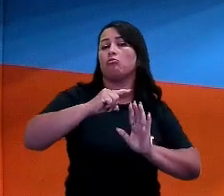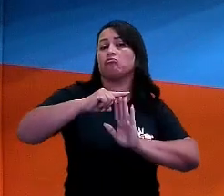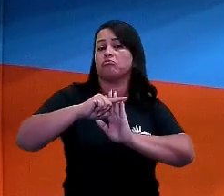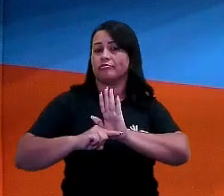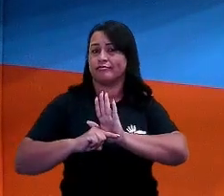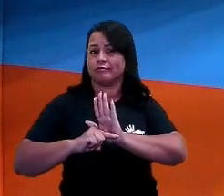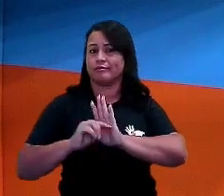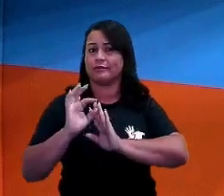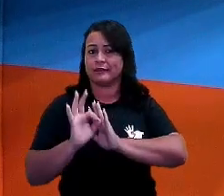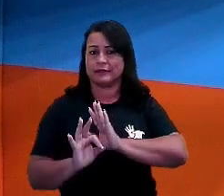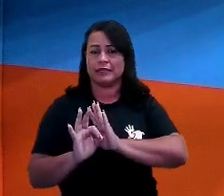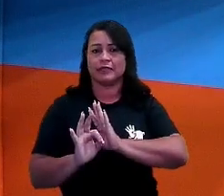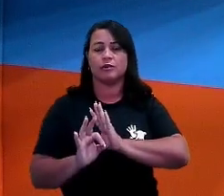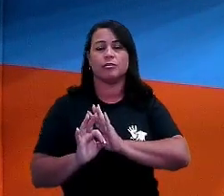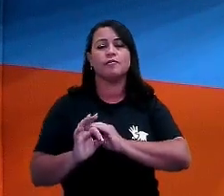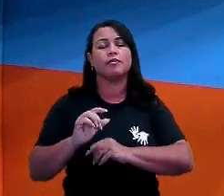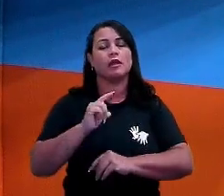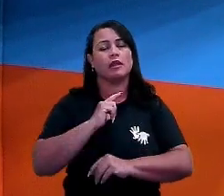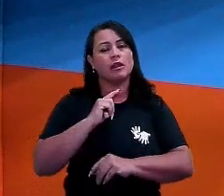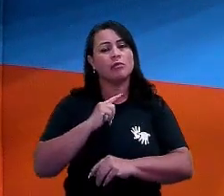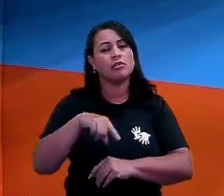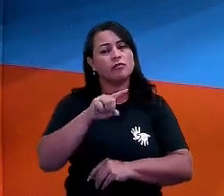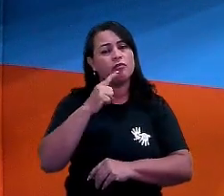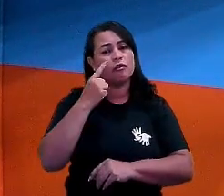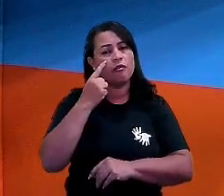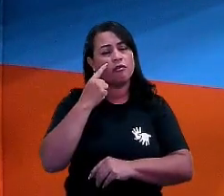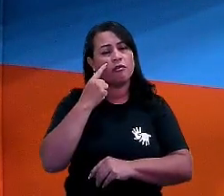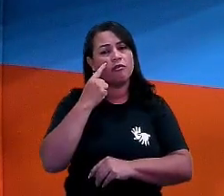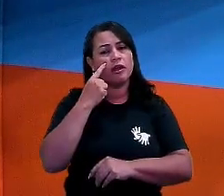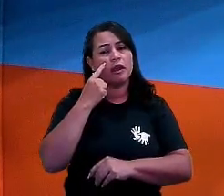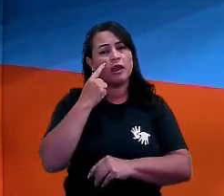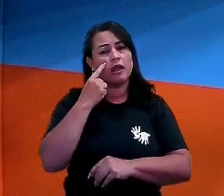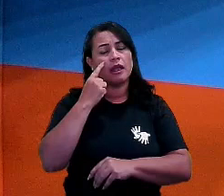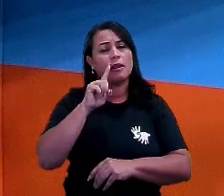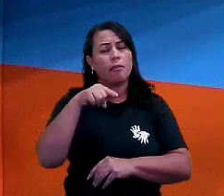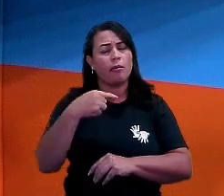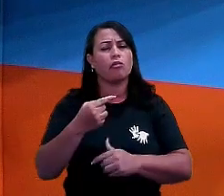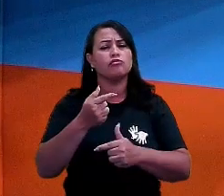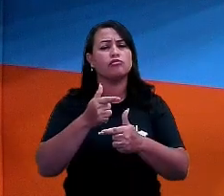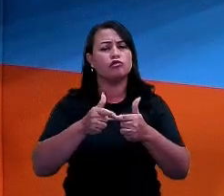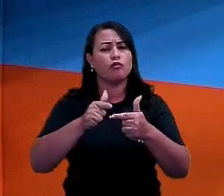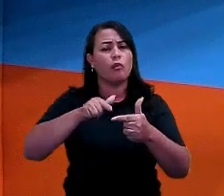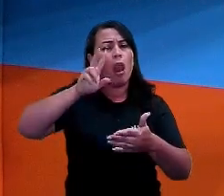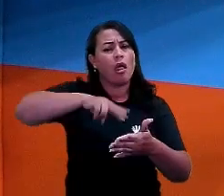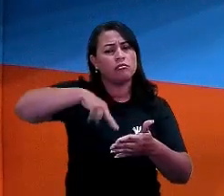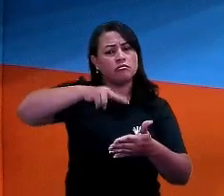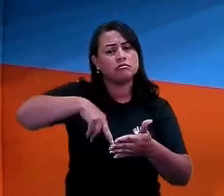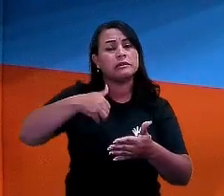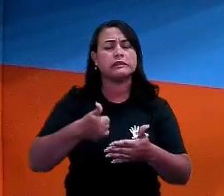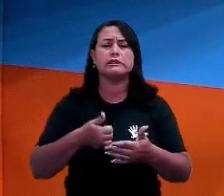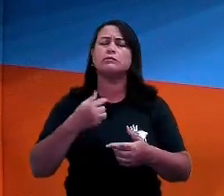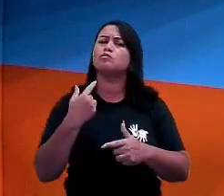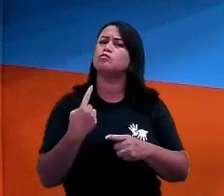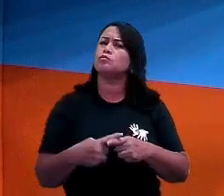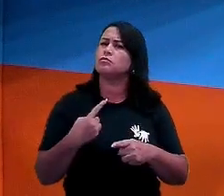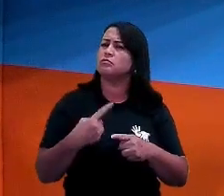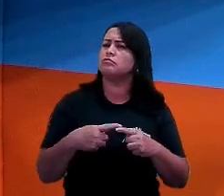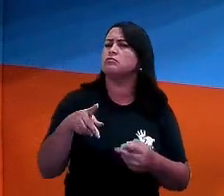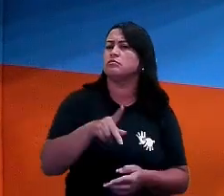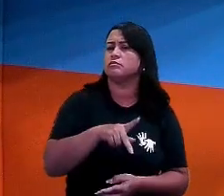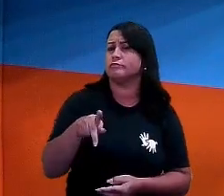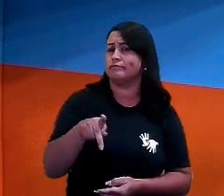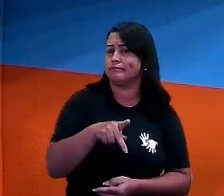subtração. Isso a gente vai ver lá quando for ler o probleminha, tá certo? Mas por que,